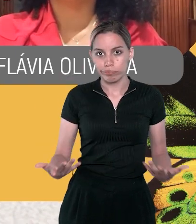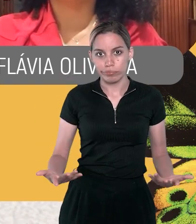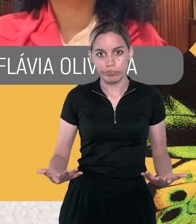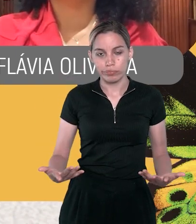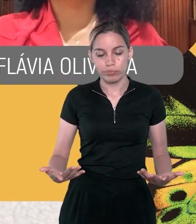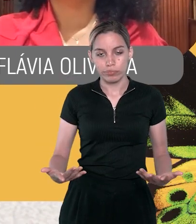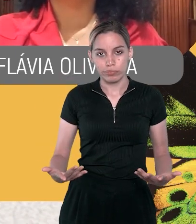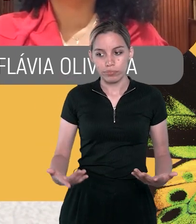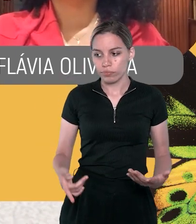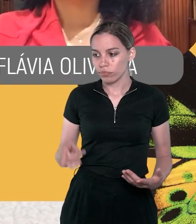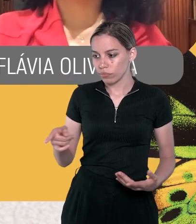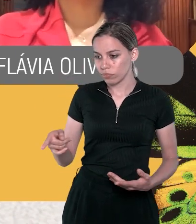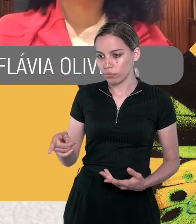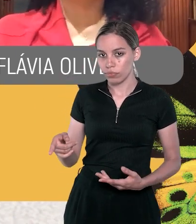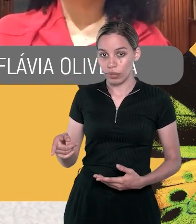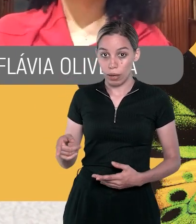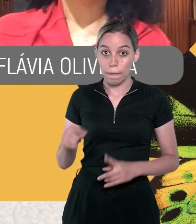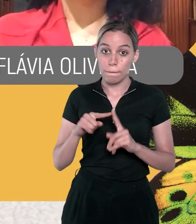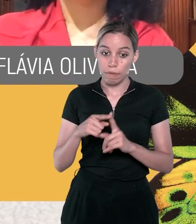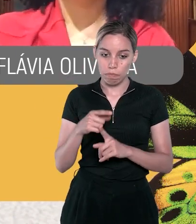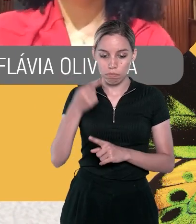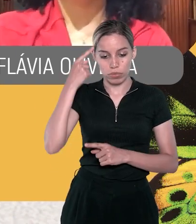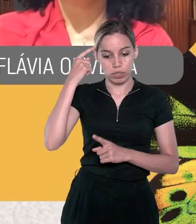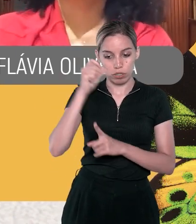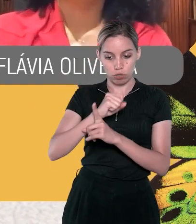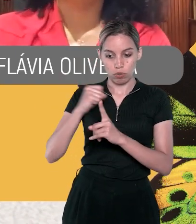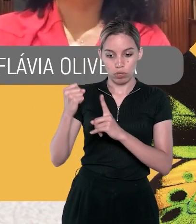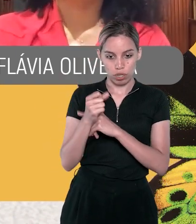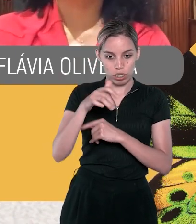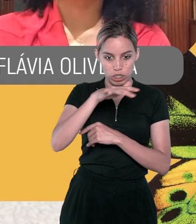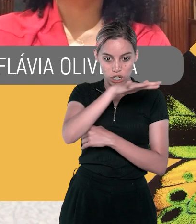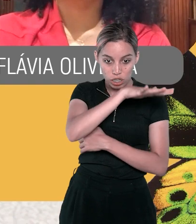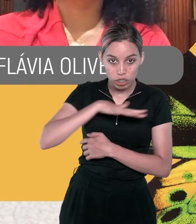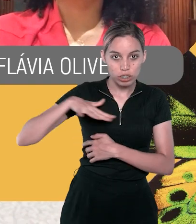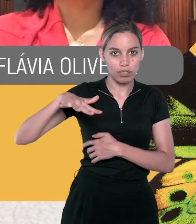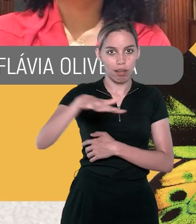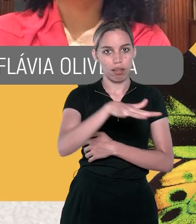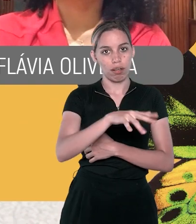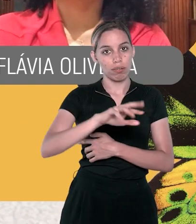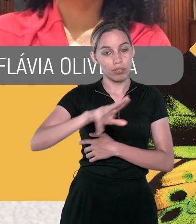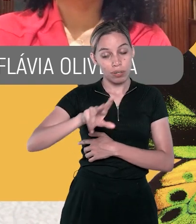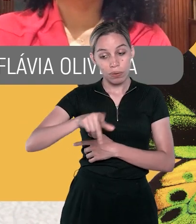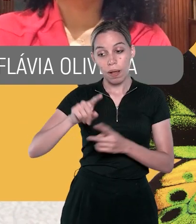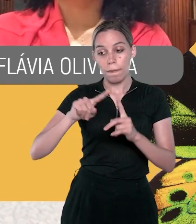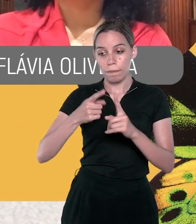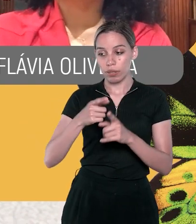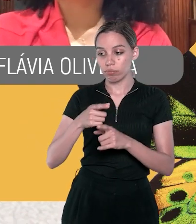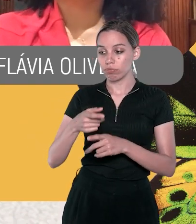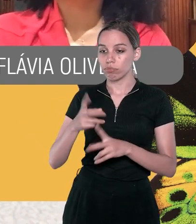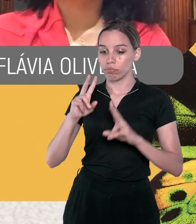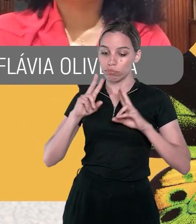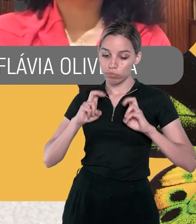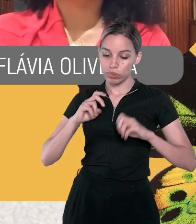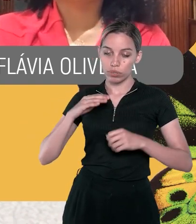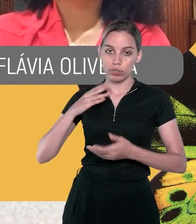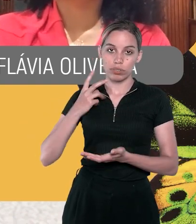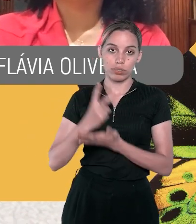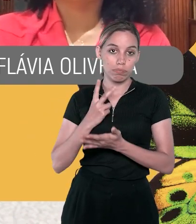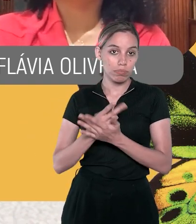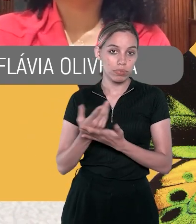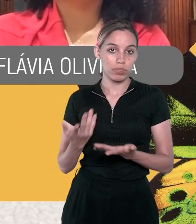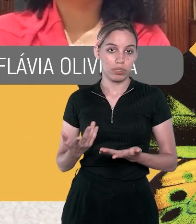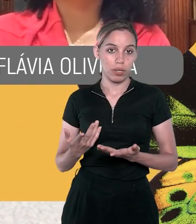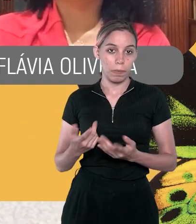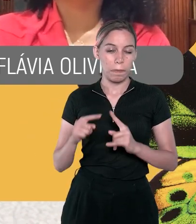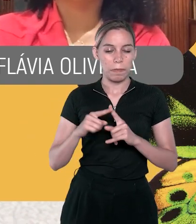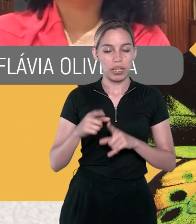mas não são nada óbvias para a sociedade como um todo, e para o cotidiano, para a rotina da cidade, né? E era isso que eu queria. Aí tem gente que diz assim, não,